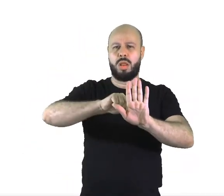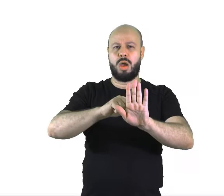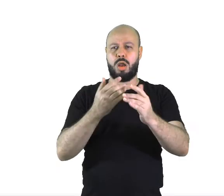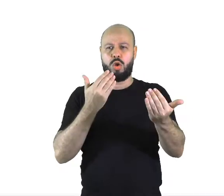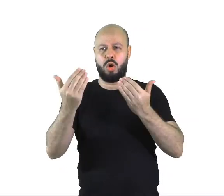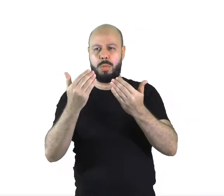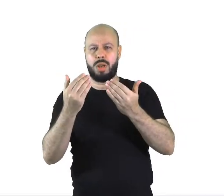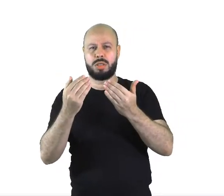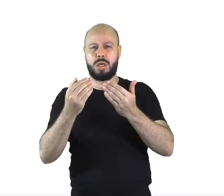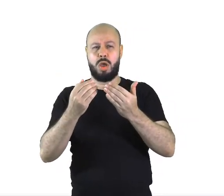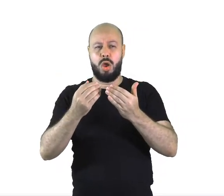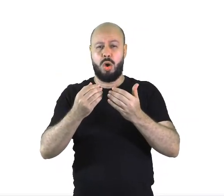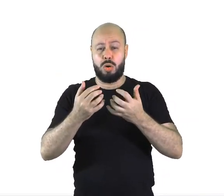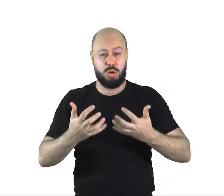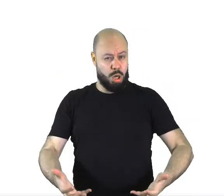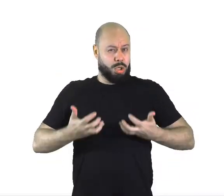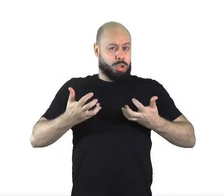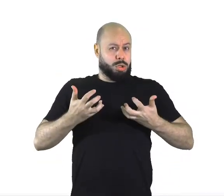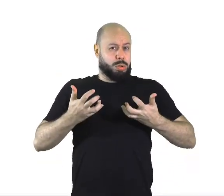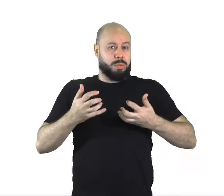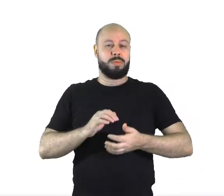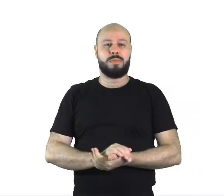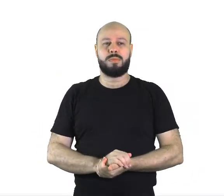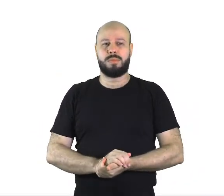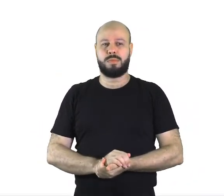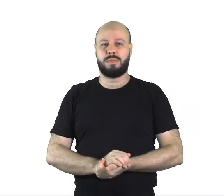ou hipérbole? Nós temos